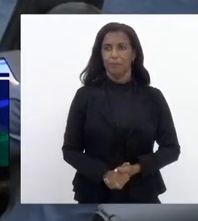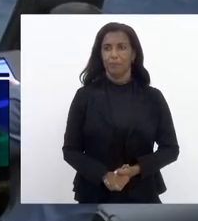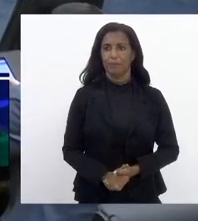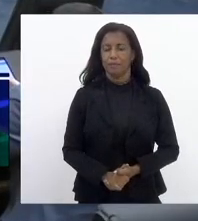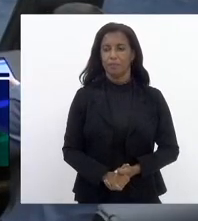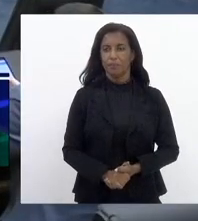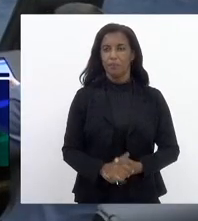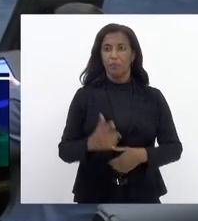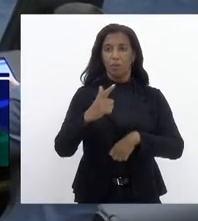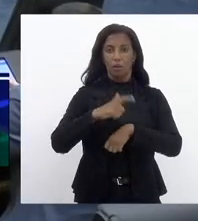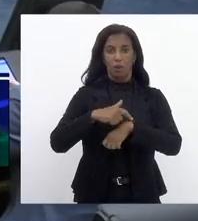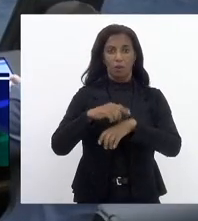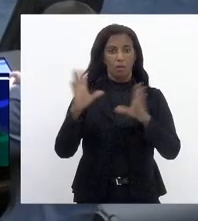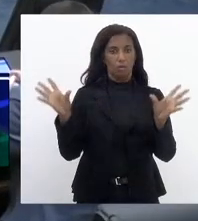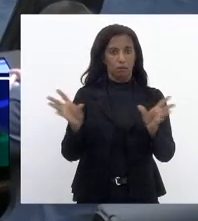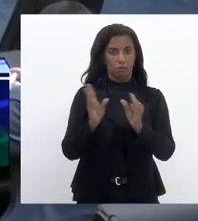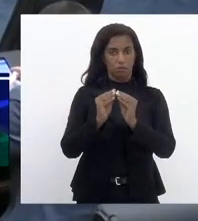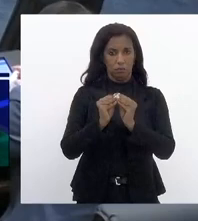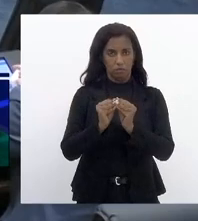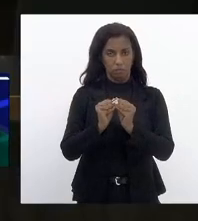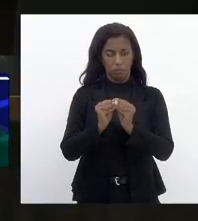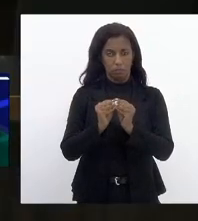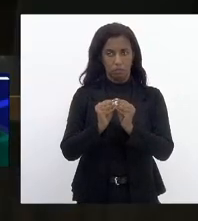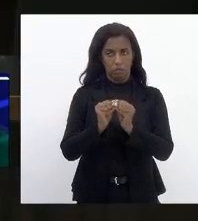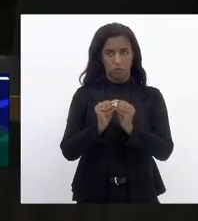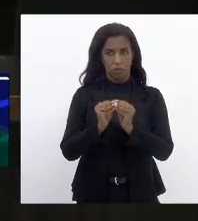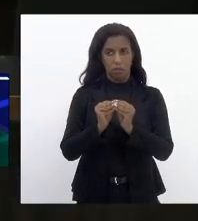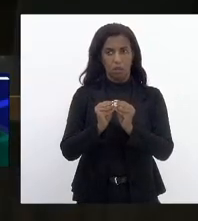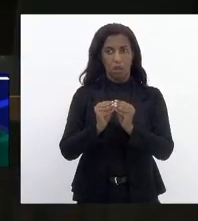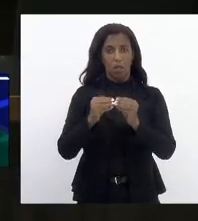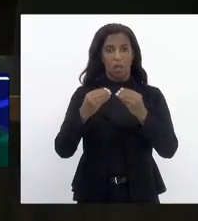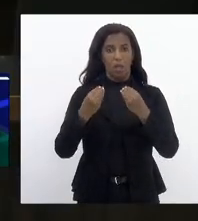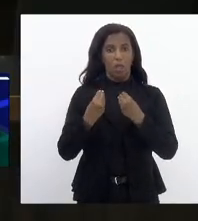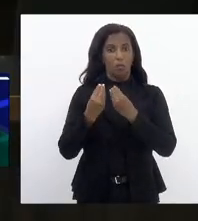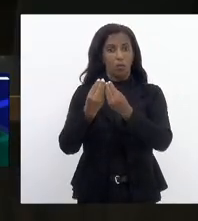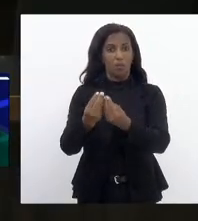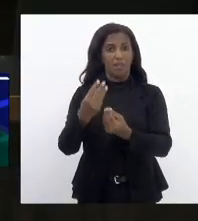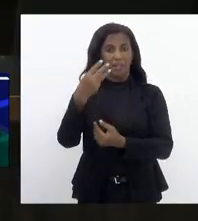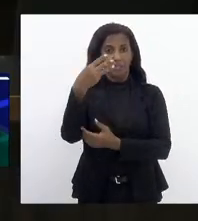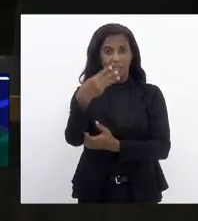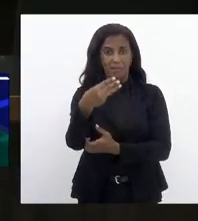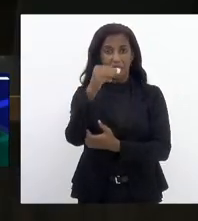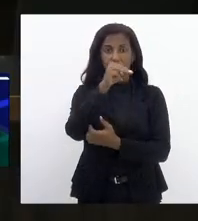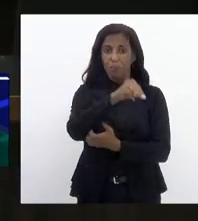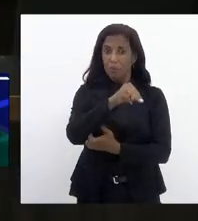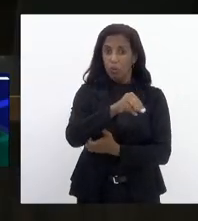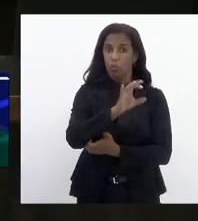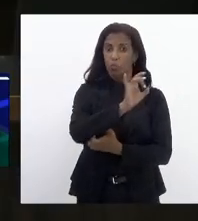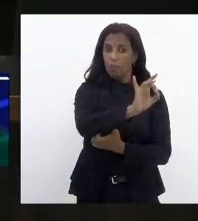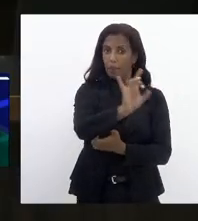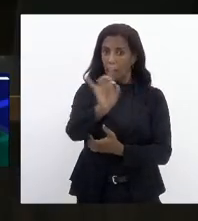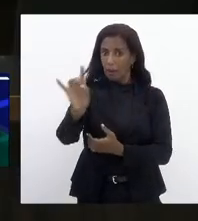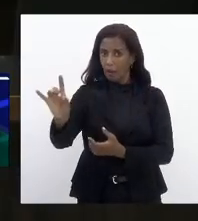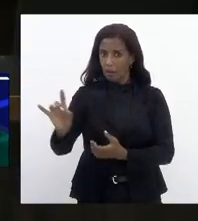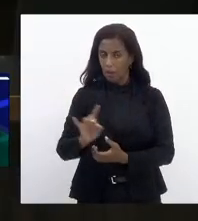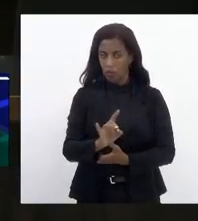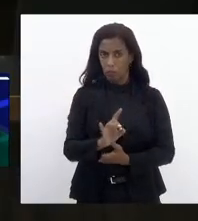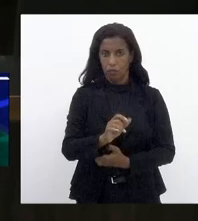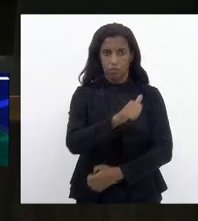está encerrado. Eu vou conceder 3 minutos para cada um que queira usar da palavra, deputado Enfermeira e deputado